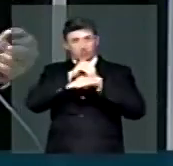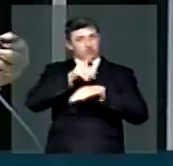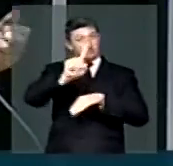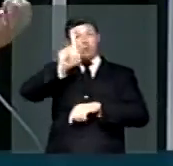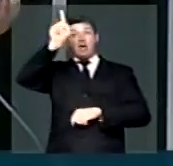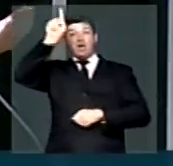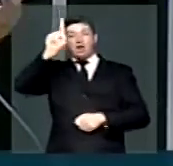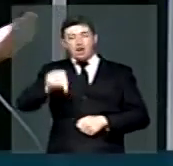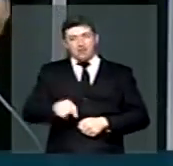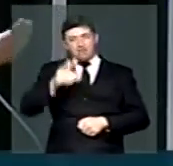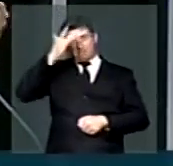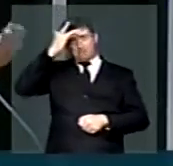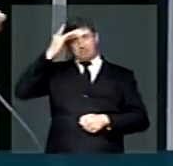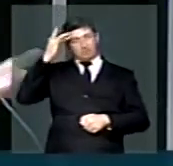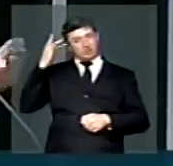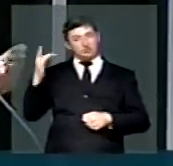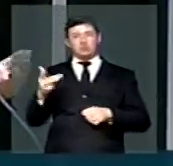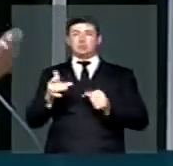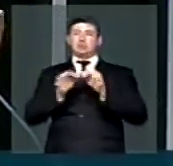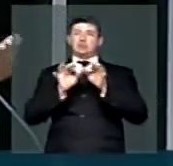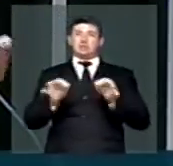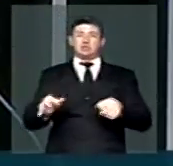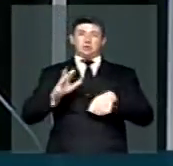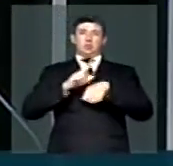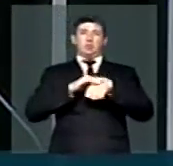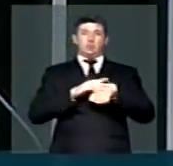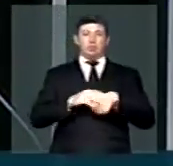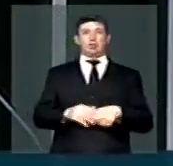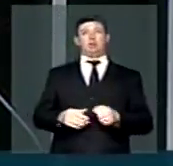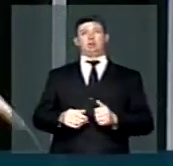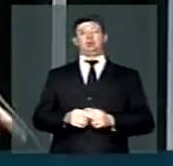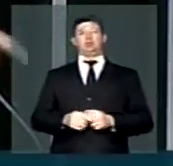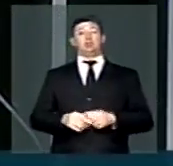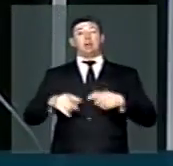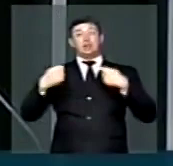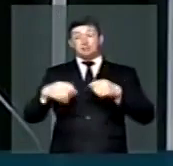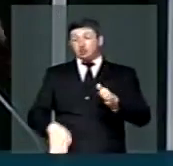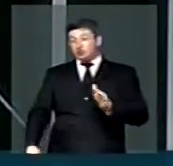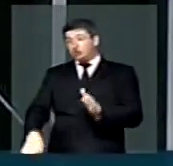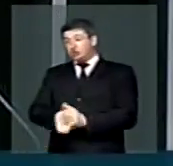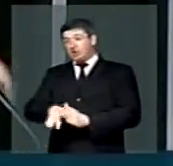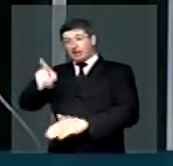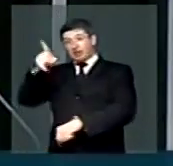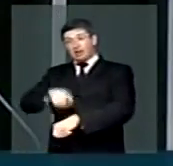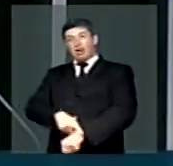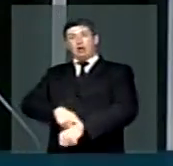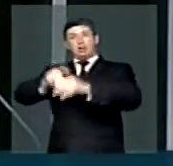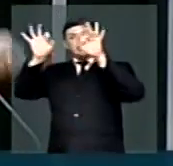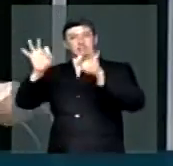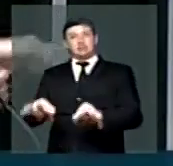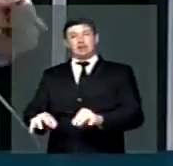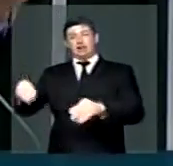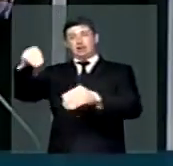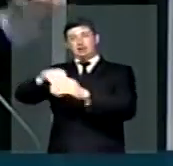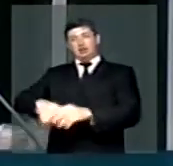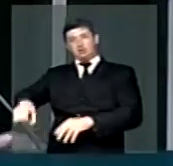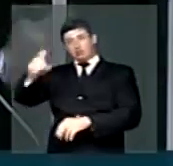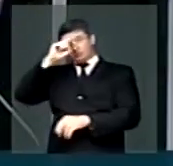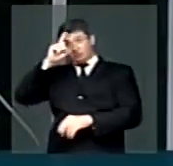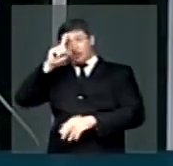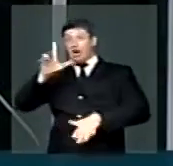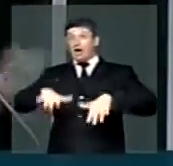mas sim pessoas debilitadas que precisam estar na hora certa, no local certo, nos hospitais,